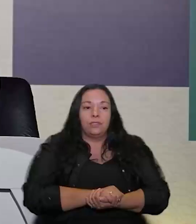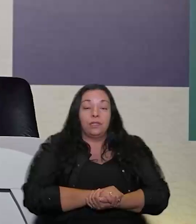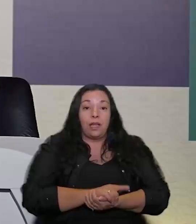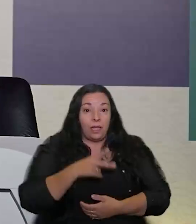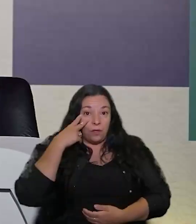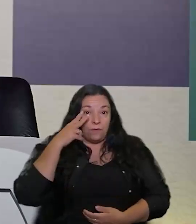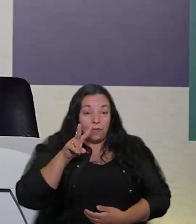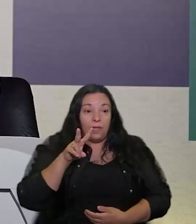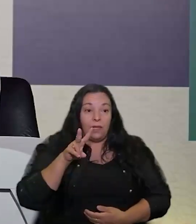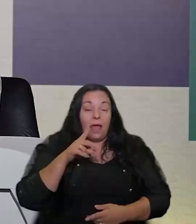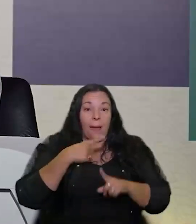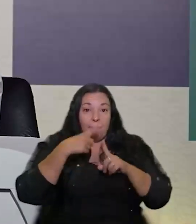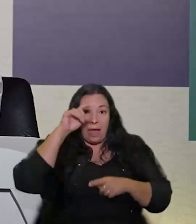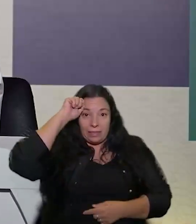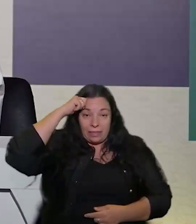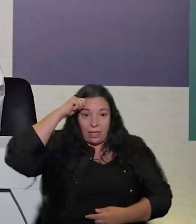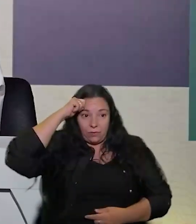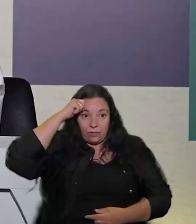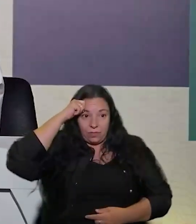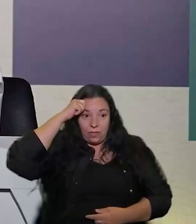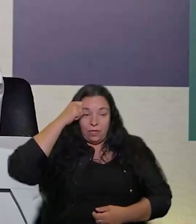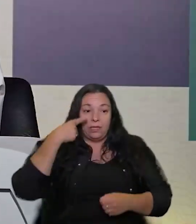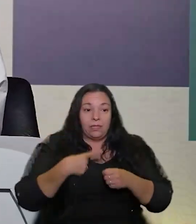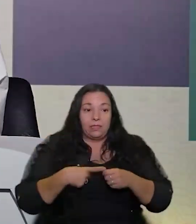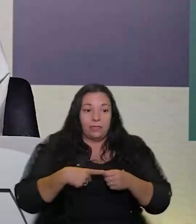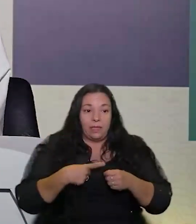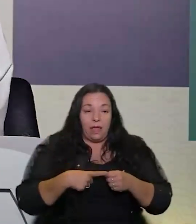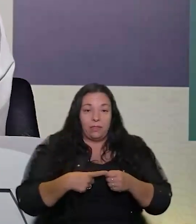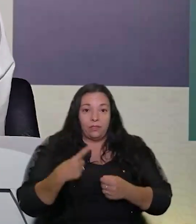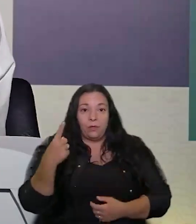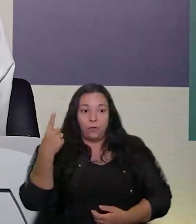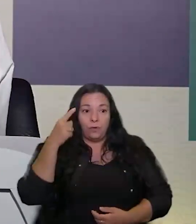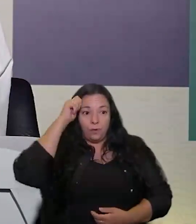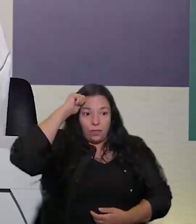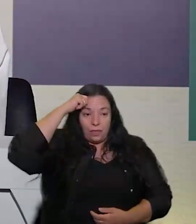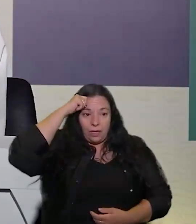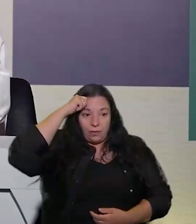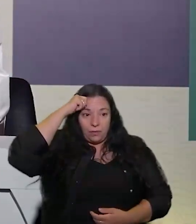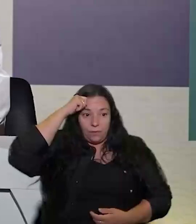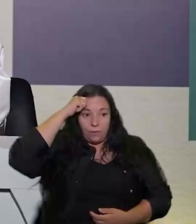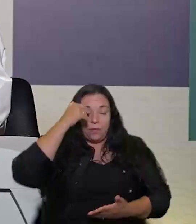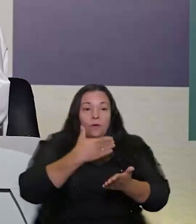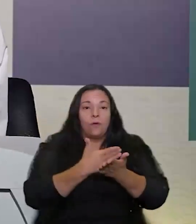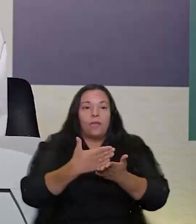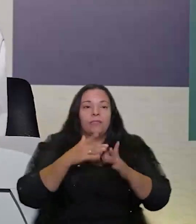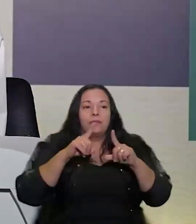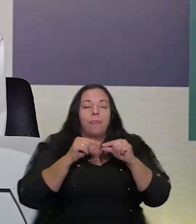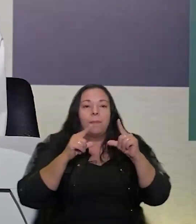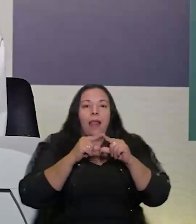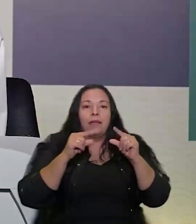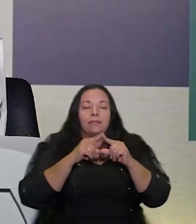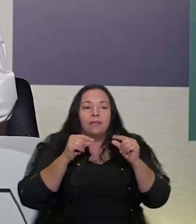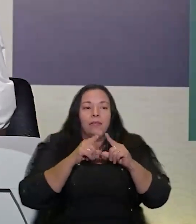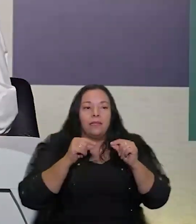Aí eu via mais negros, mas na cidade o único negro que tinha era porque no comecinho de Brasília, esses